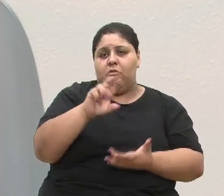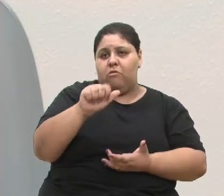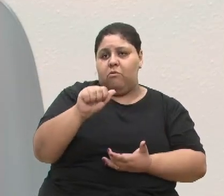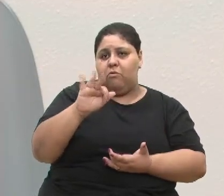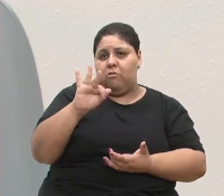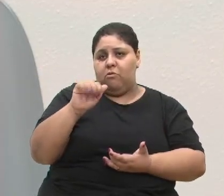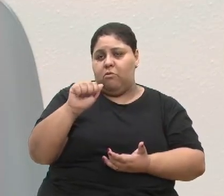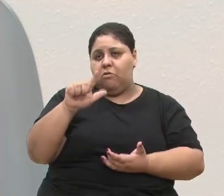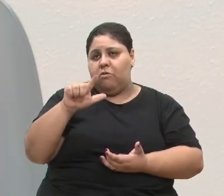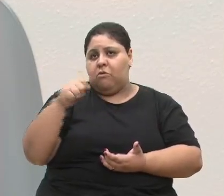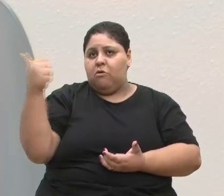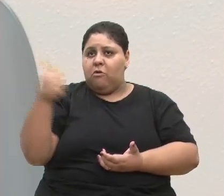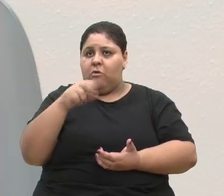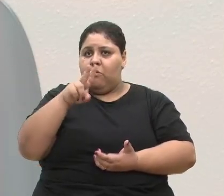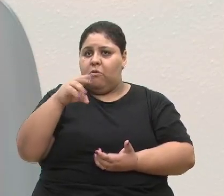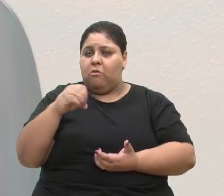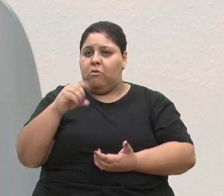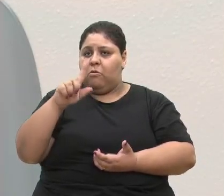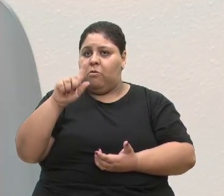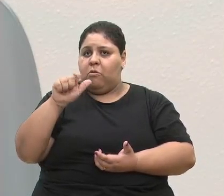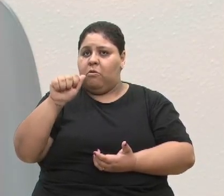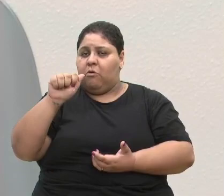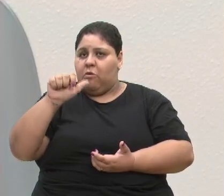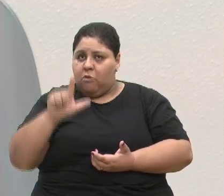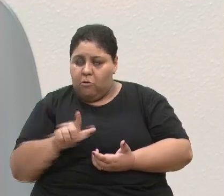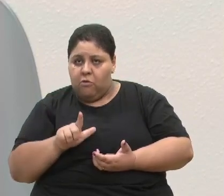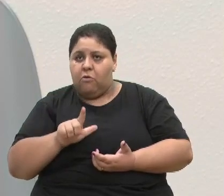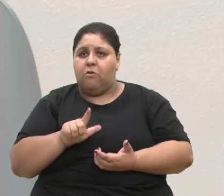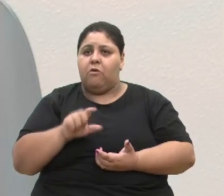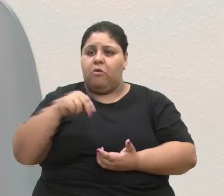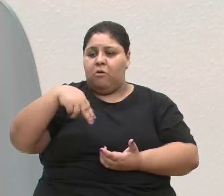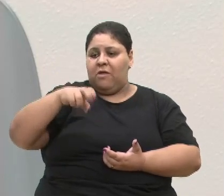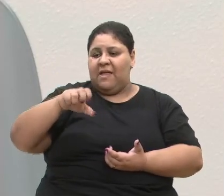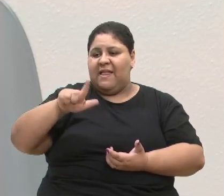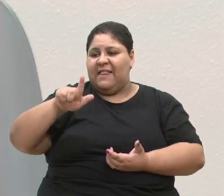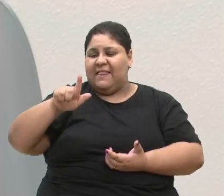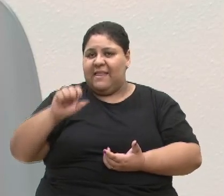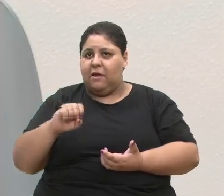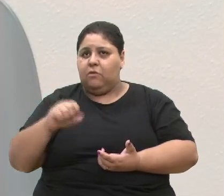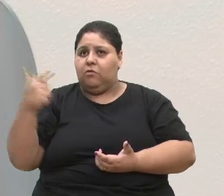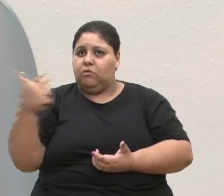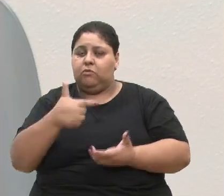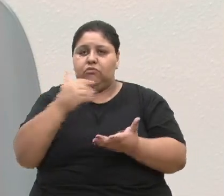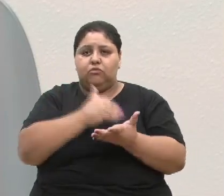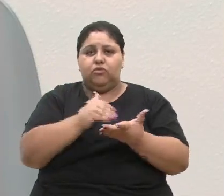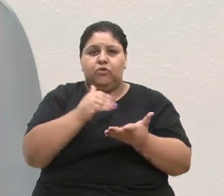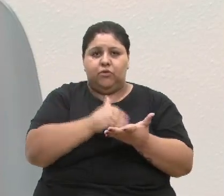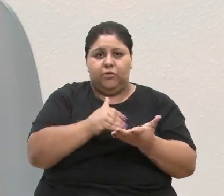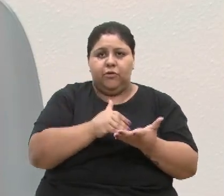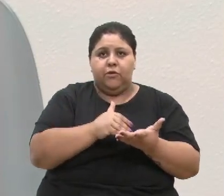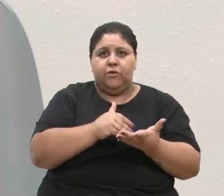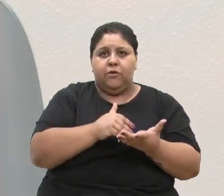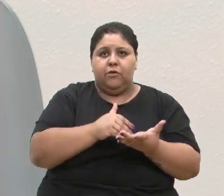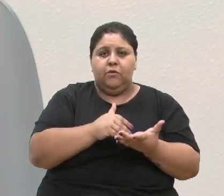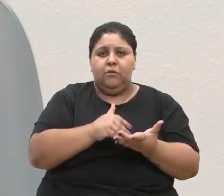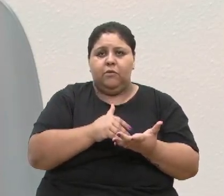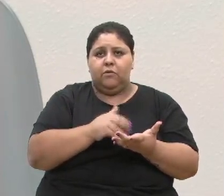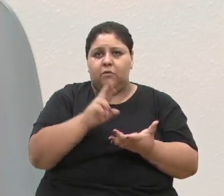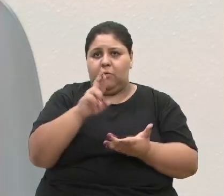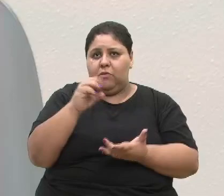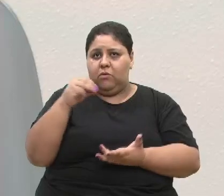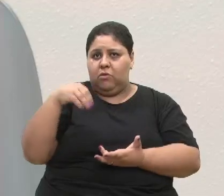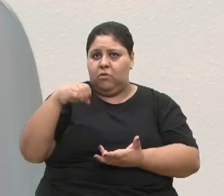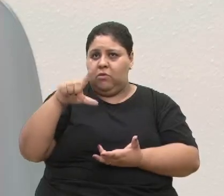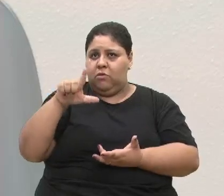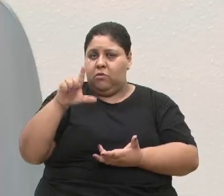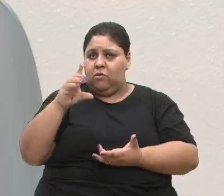vogal, ao Nego, o segundo secretário, o Fábio, que é o segundo tesoureiro, e, como eu digo, o seu Romildo, que é o homem da mala preta que